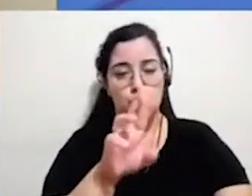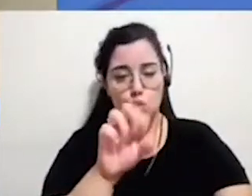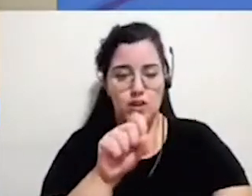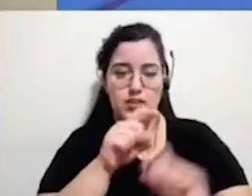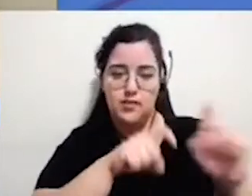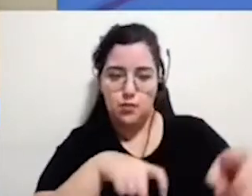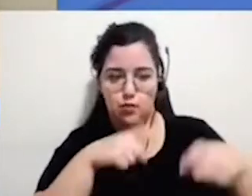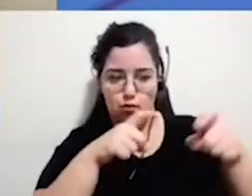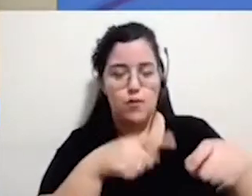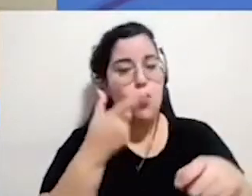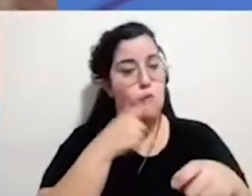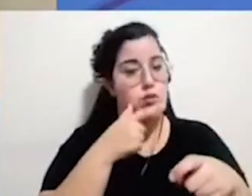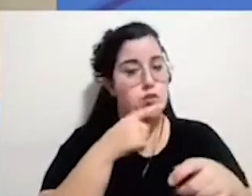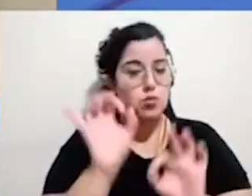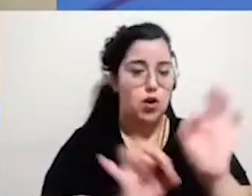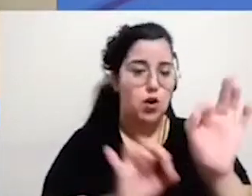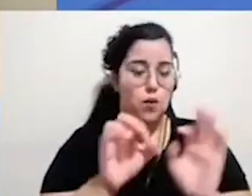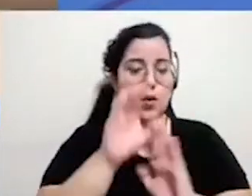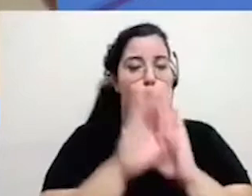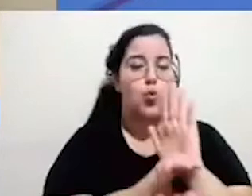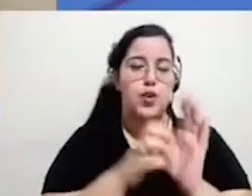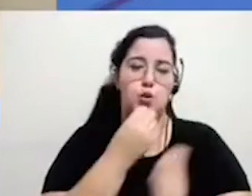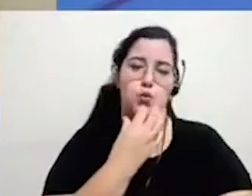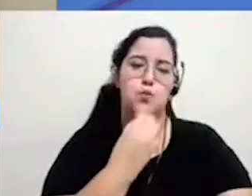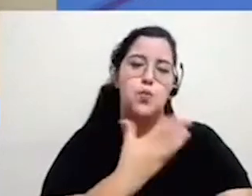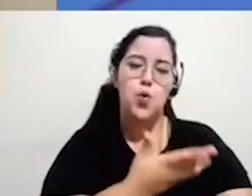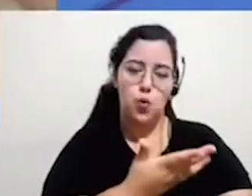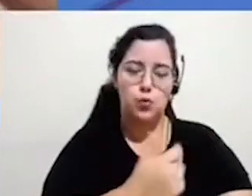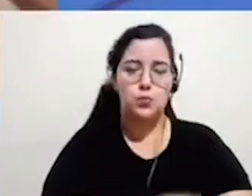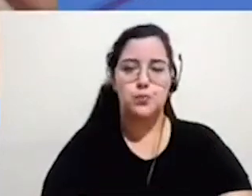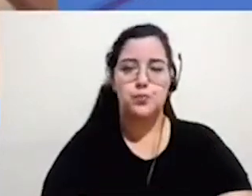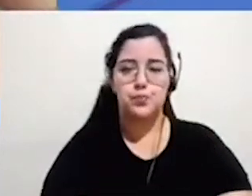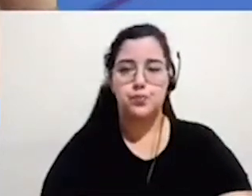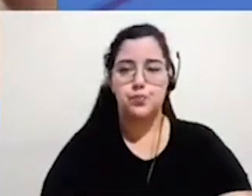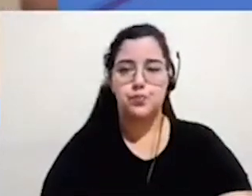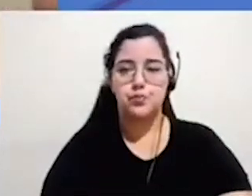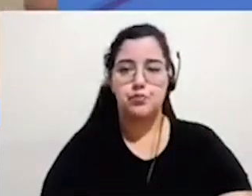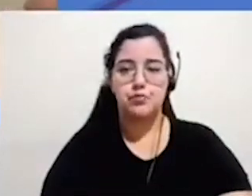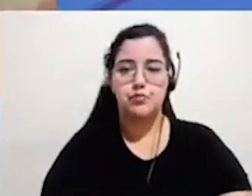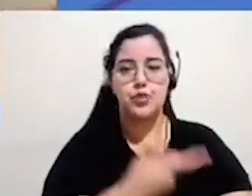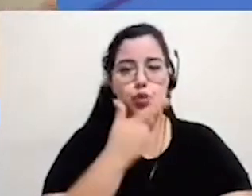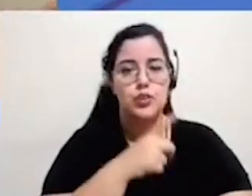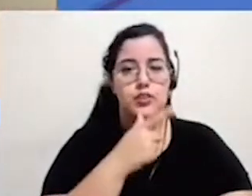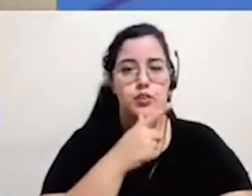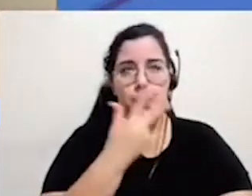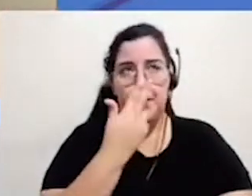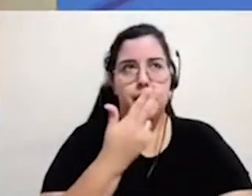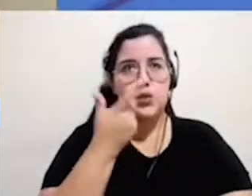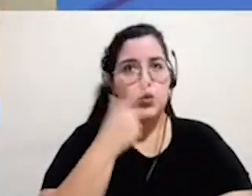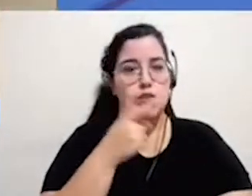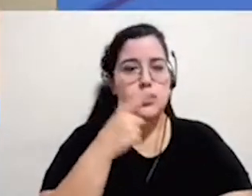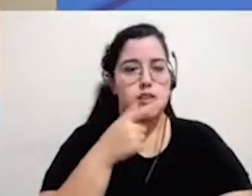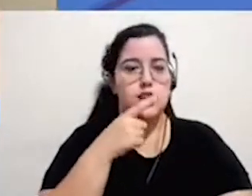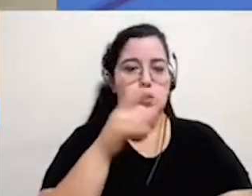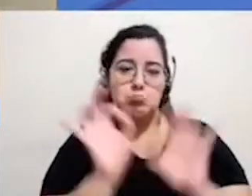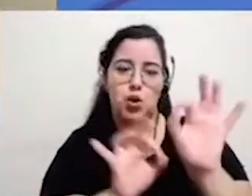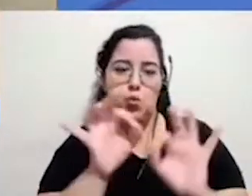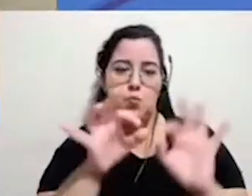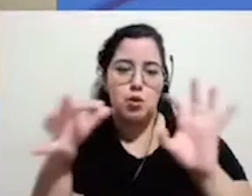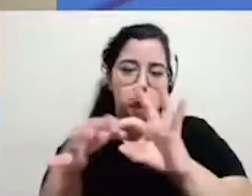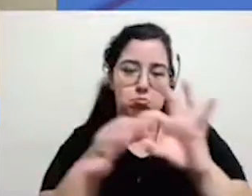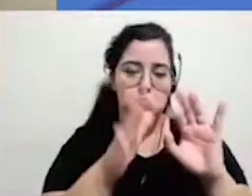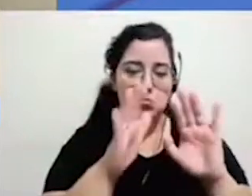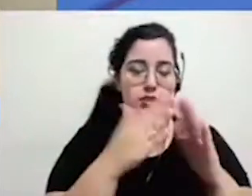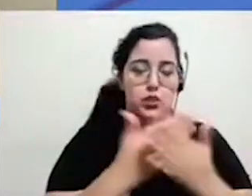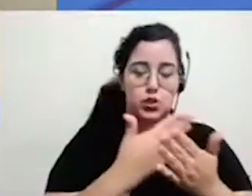construir currículos que fossem, como é que fala assim, itinerários contínuos entre o ensino